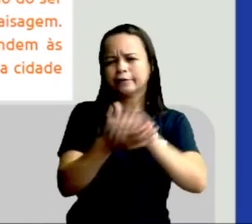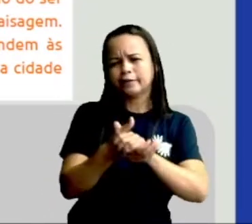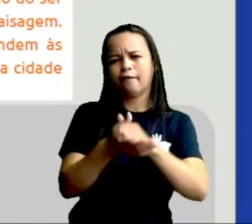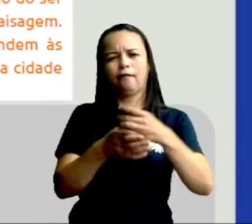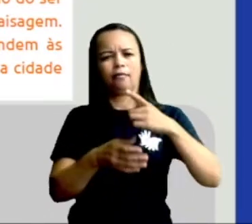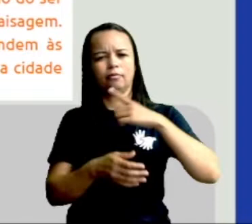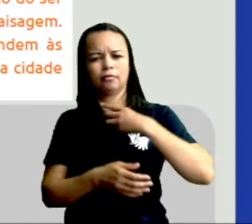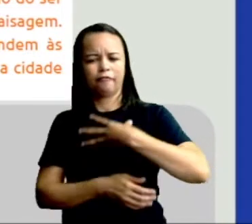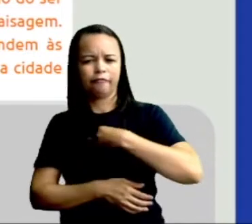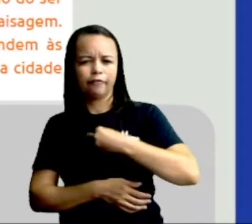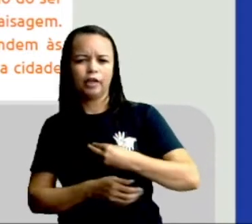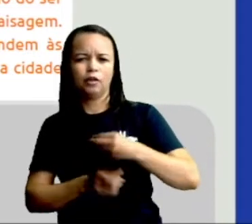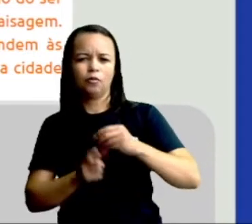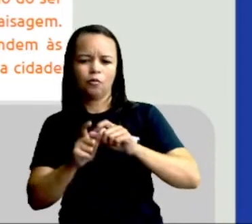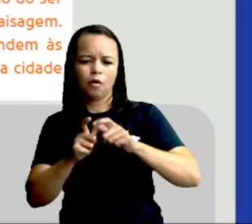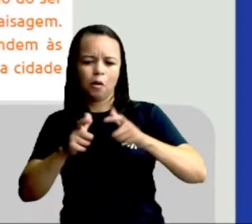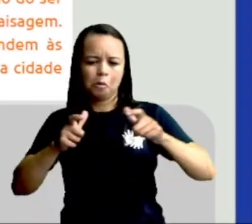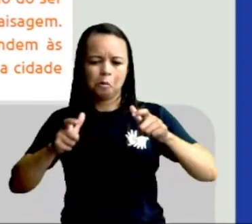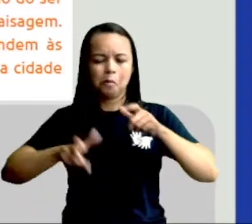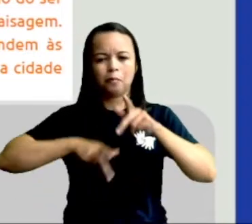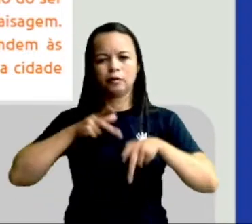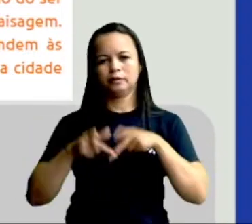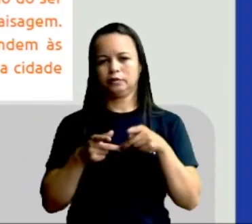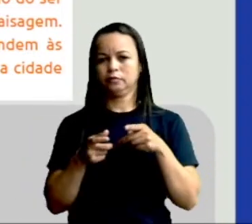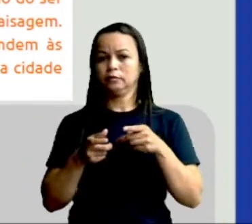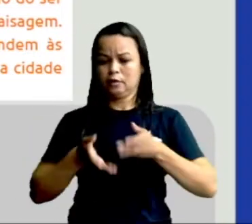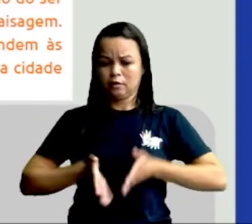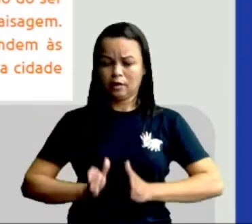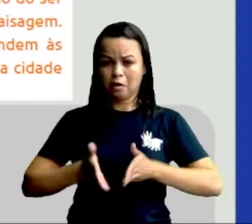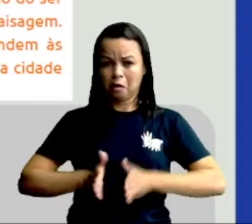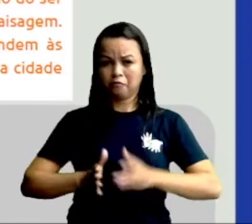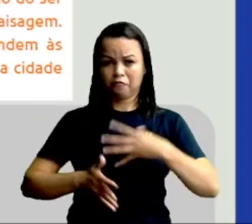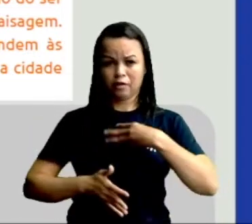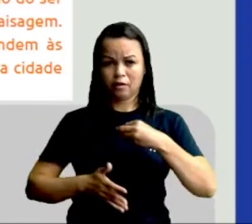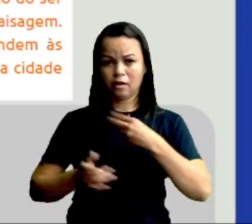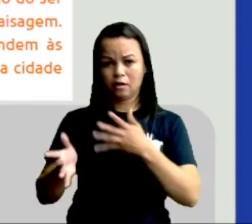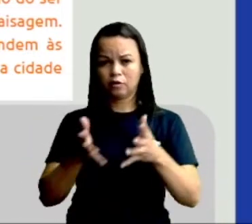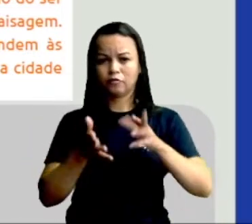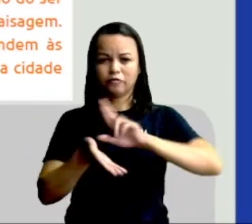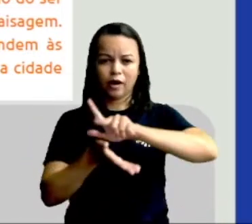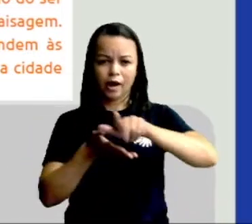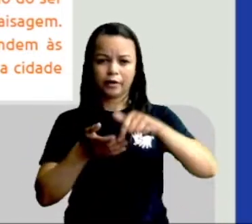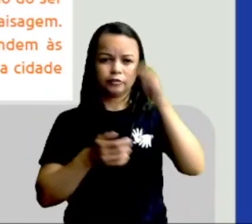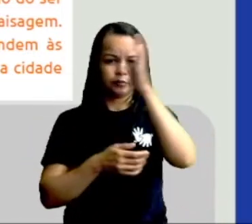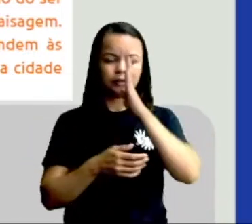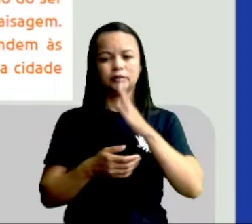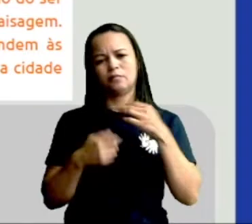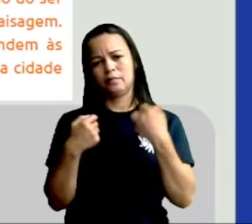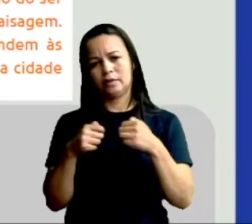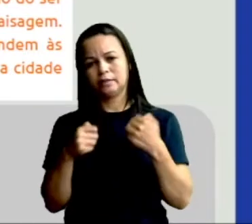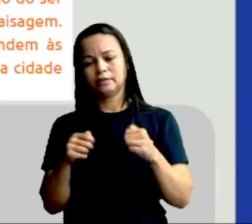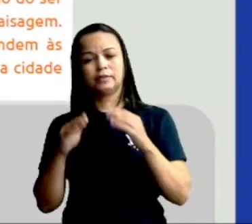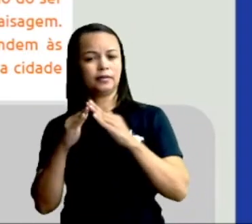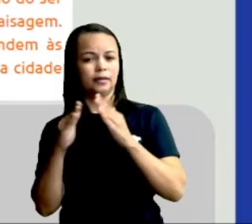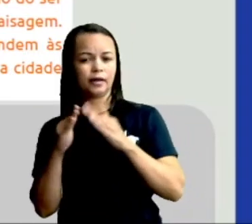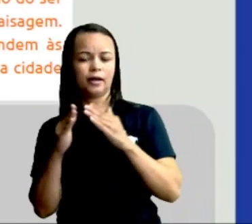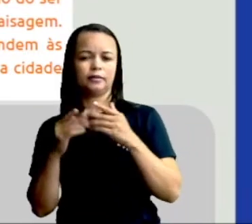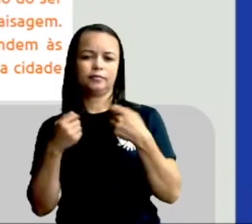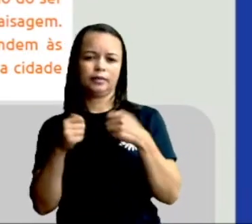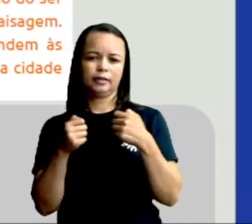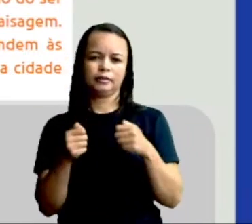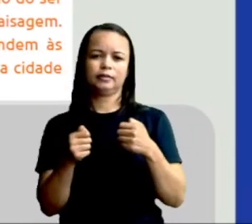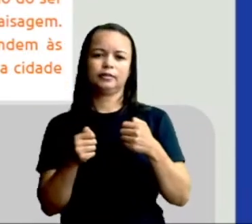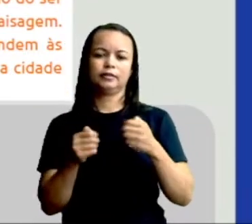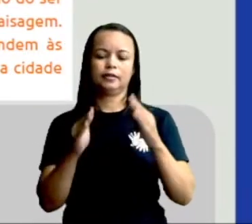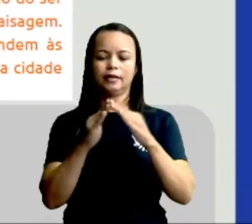filhos a população foi aumentando criança não para de nascer no Brasil e aí precisa de casa você de moradia para